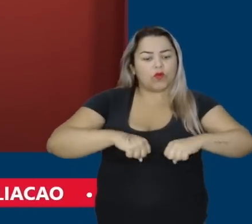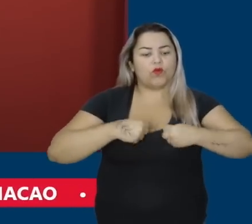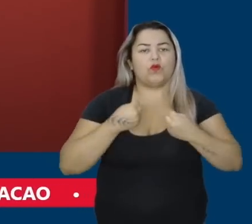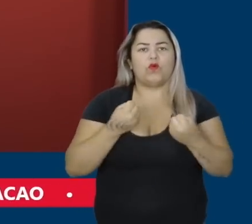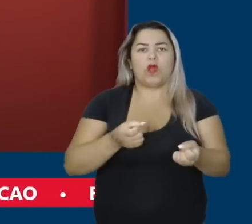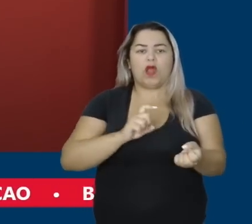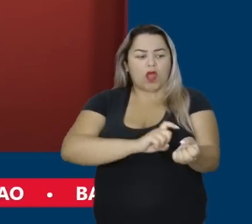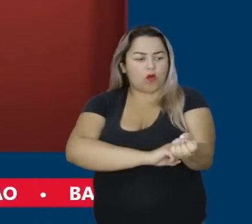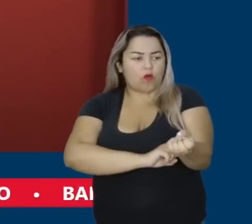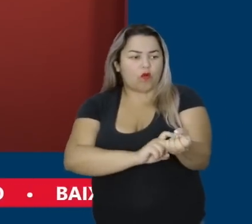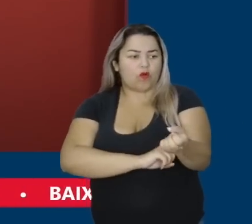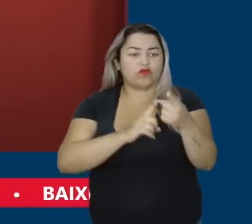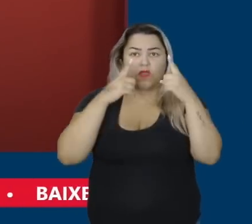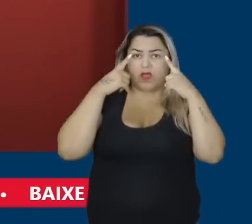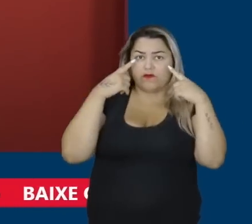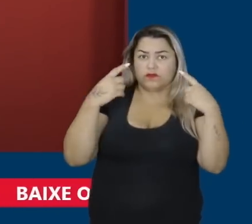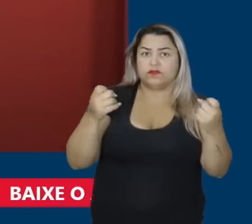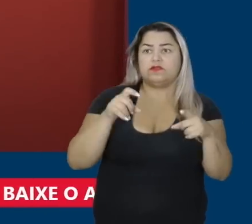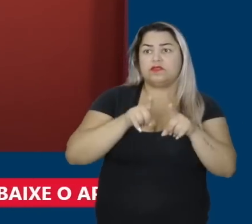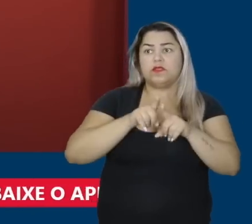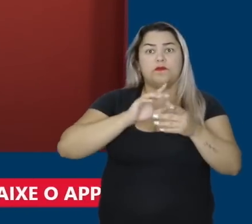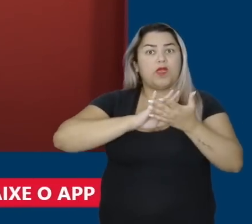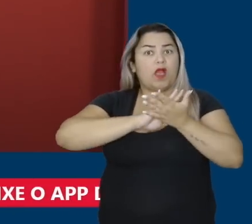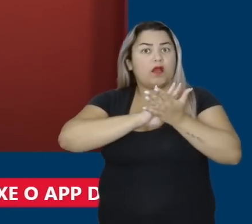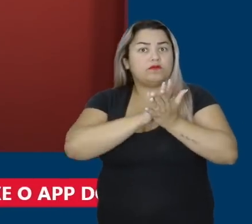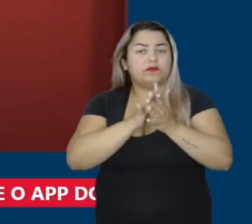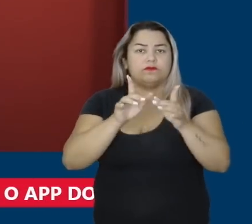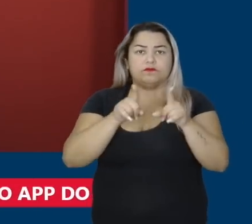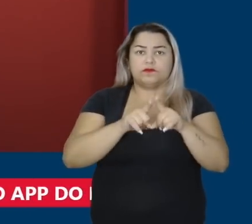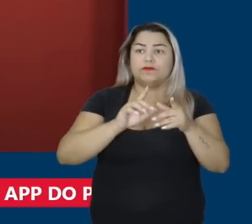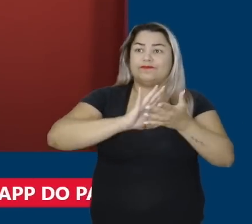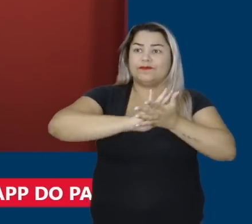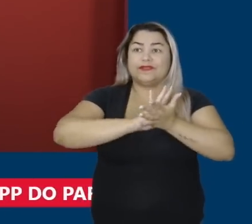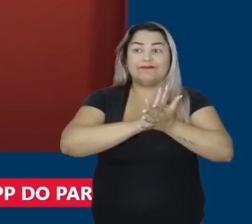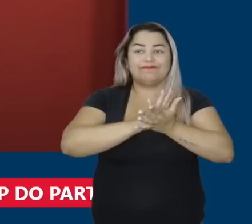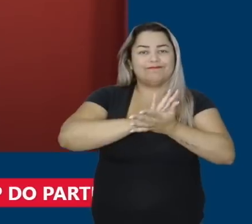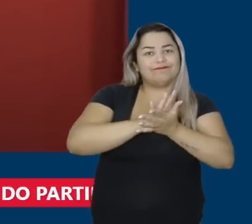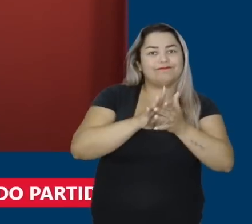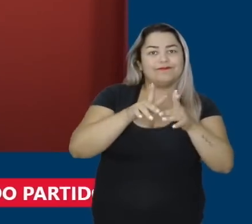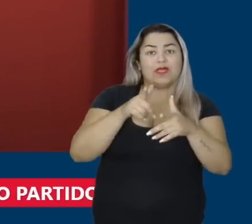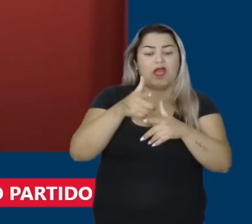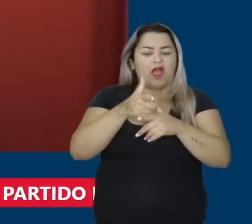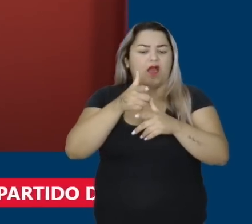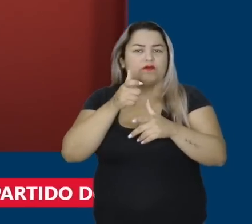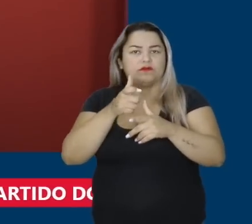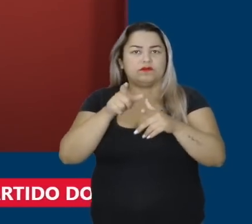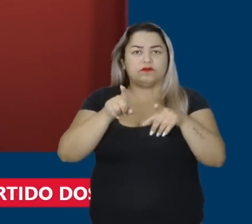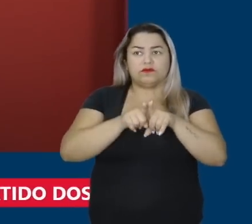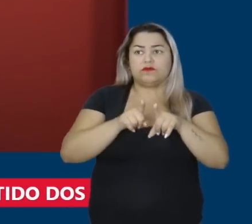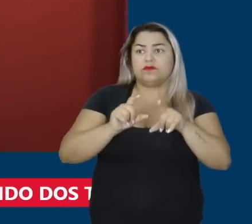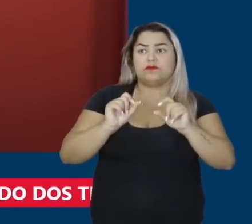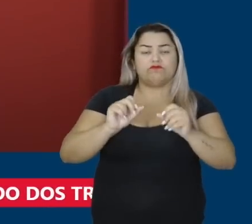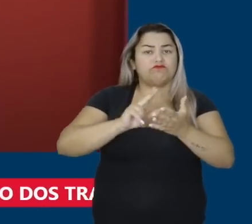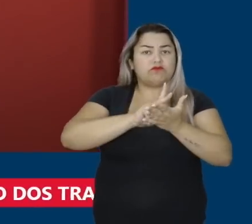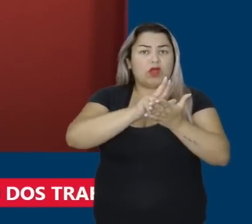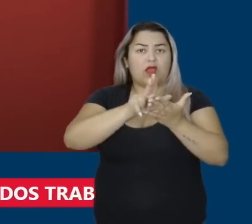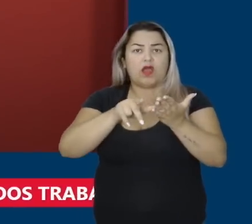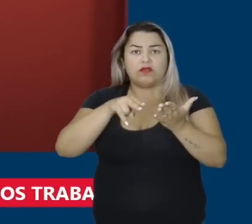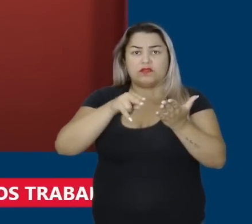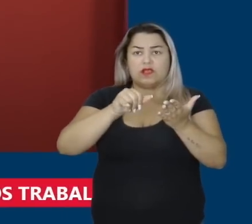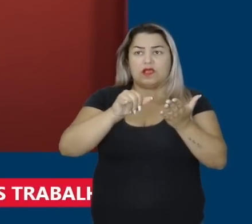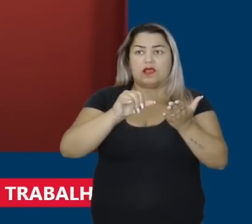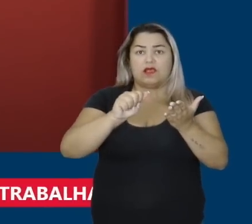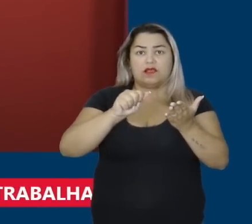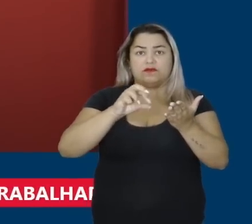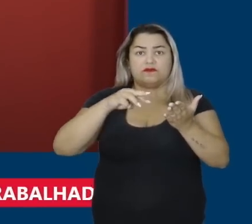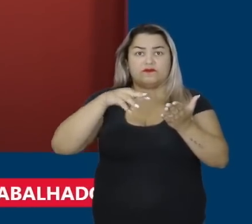ao ódio, à violência, ao preconceito, à discriminação, ao armamentismo, ao golpismo, ao nazifascismo,